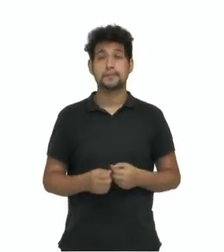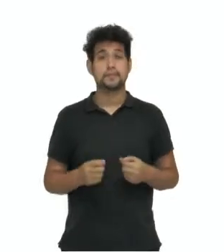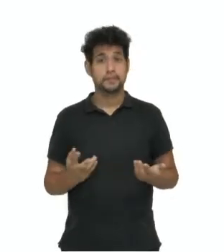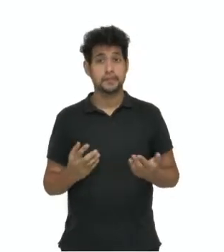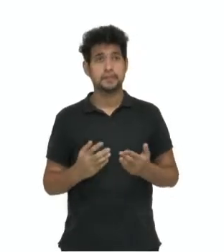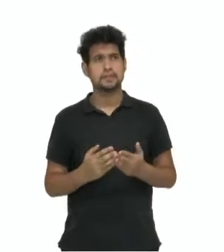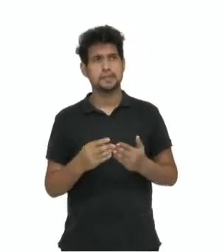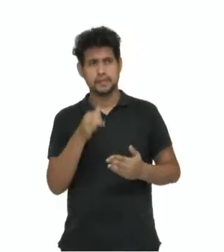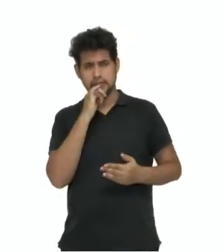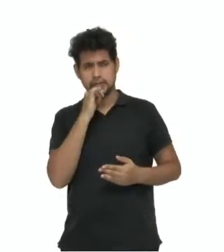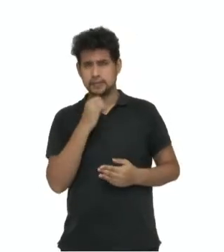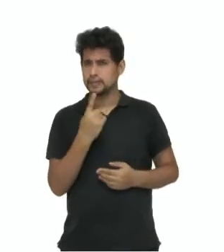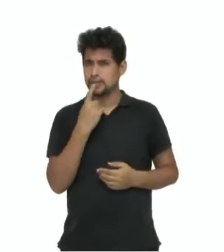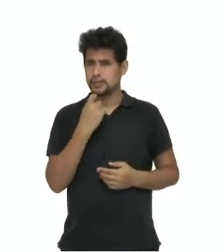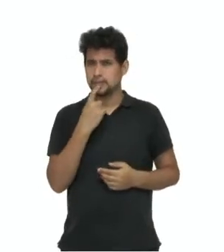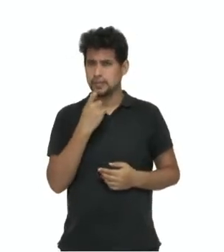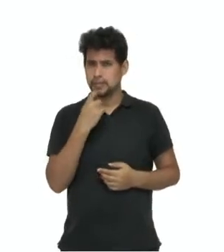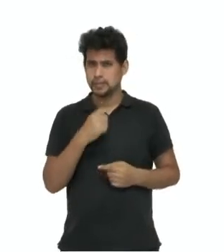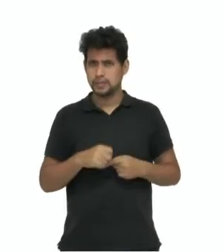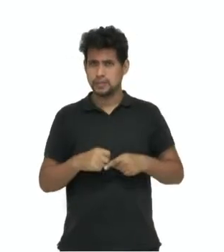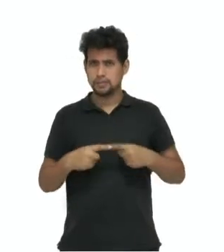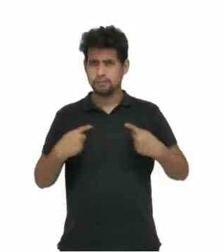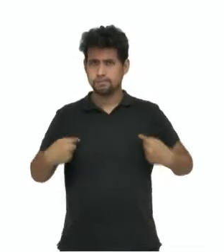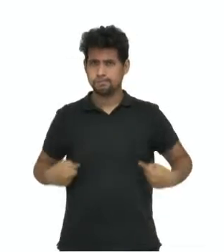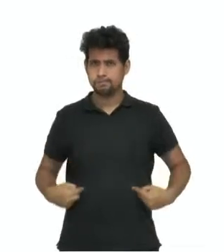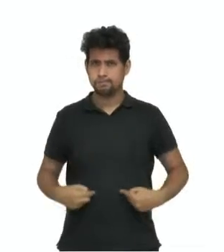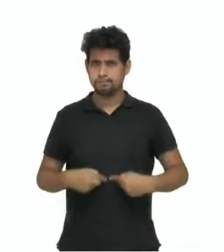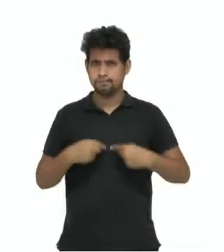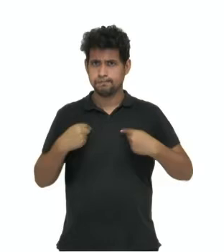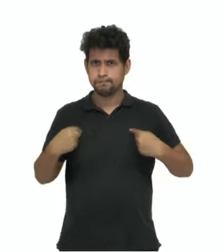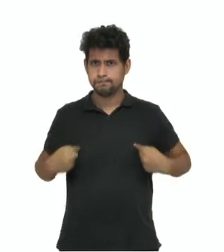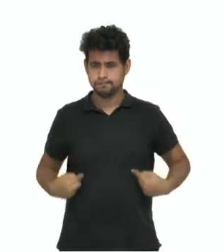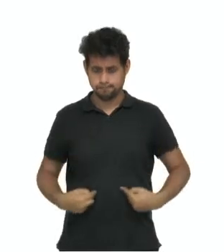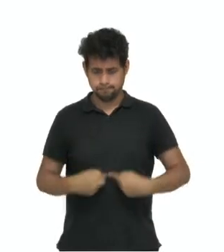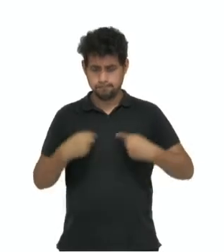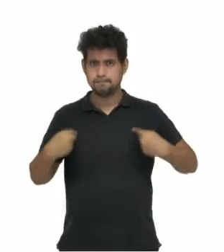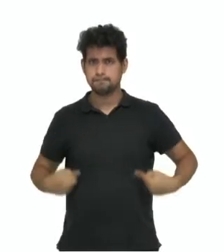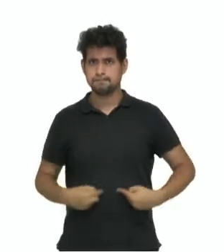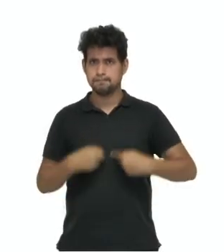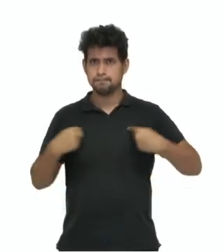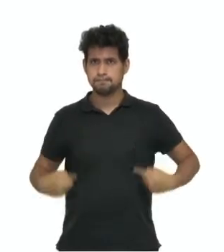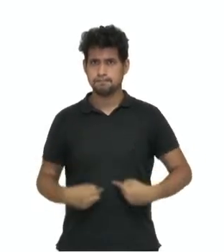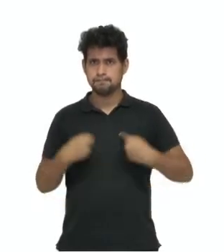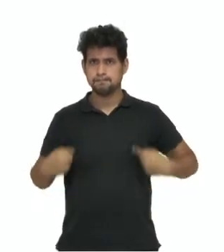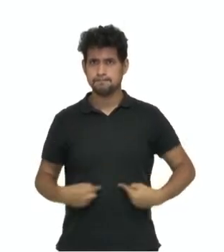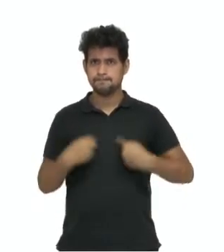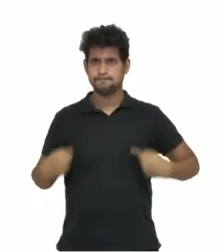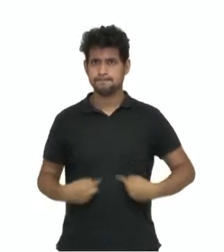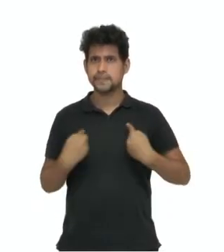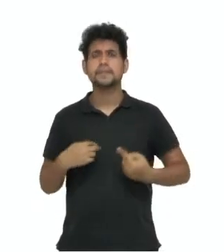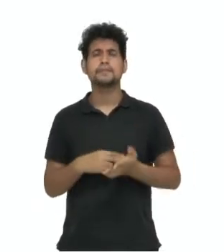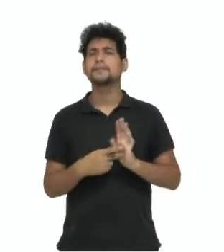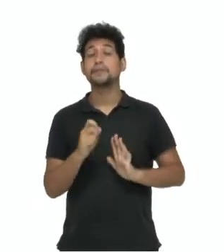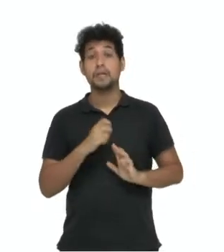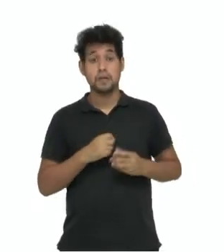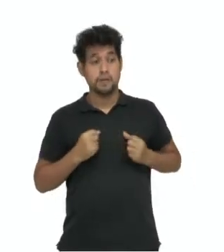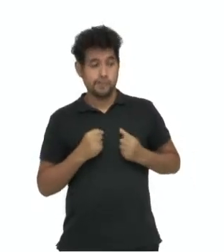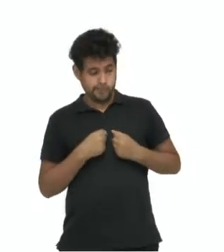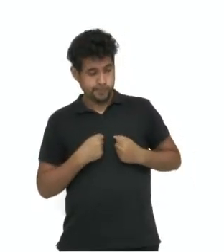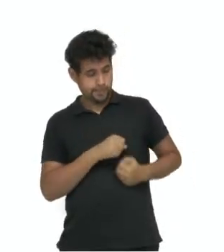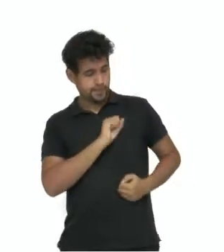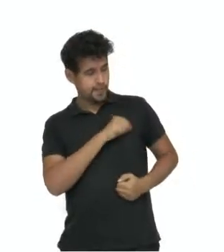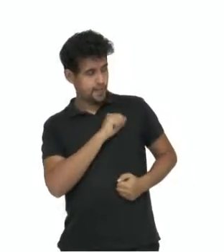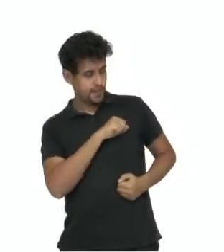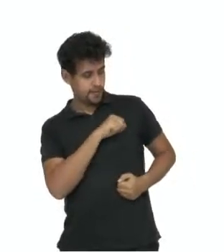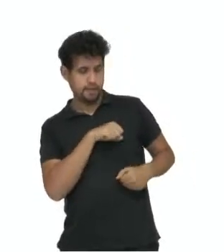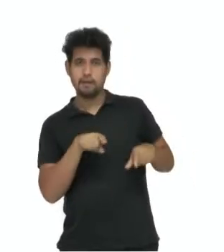essa circulação sistêmica é aquela que vai passar pelo corpo todo. A circulação pulmonar é aquela entre o coração